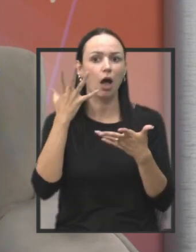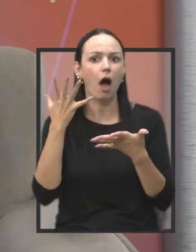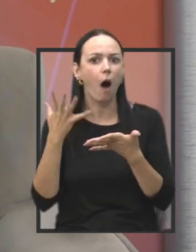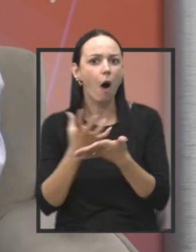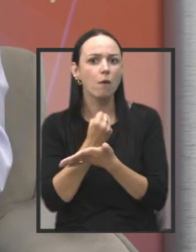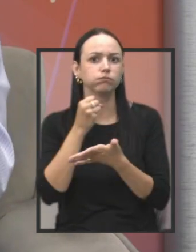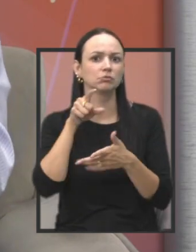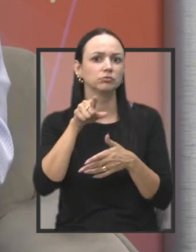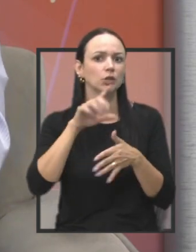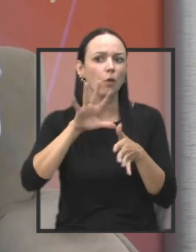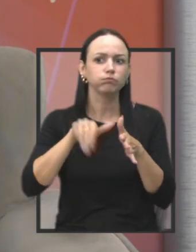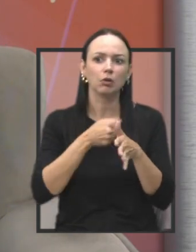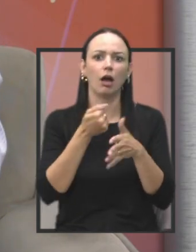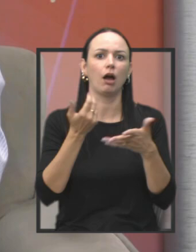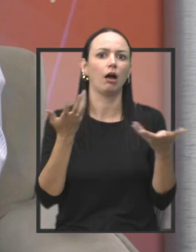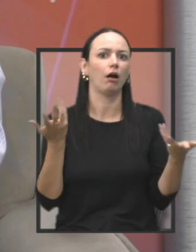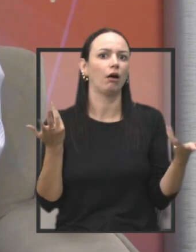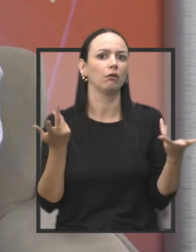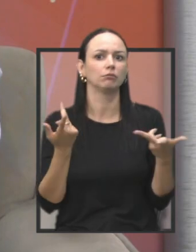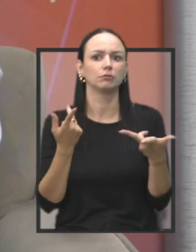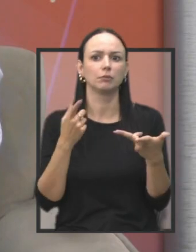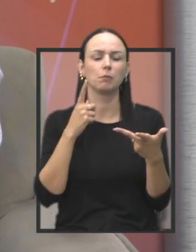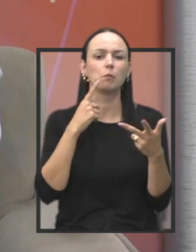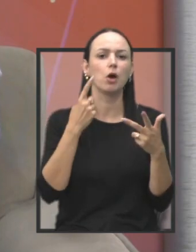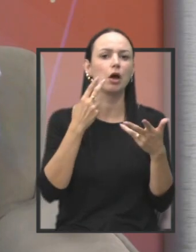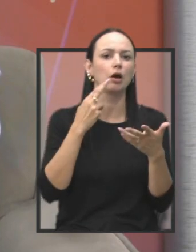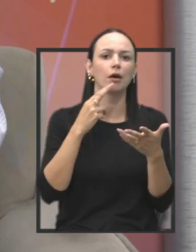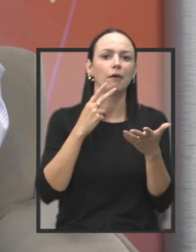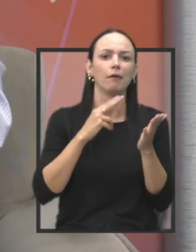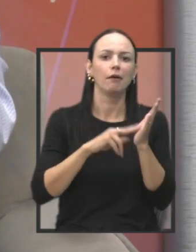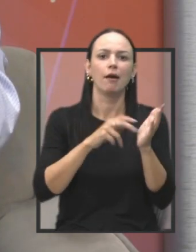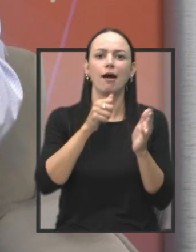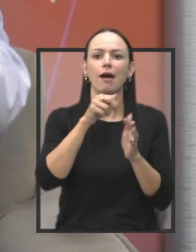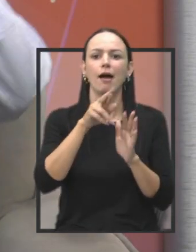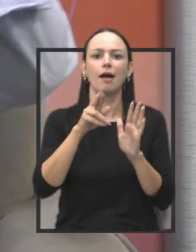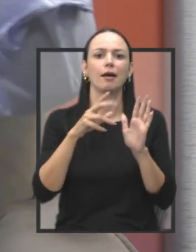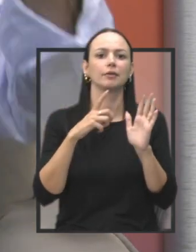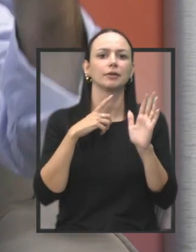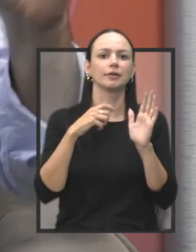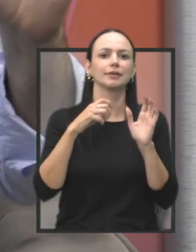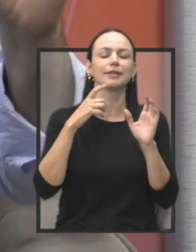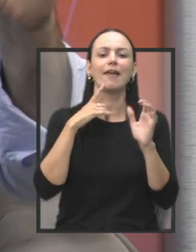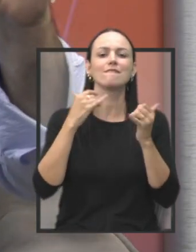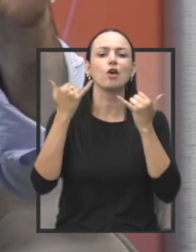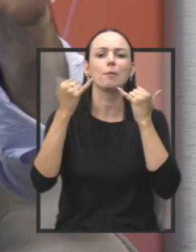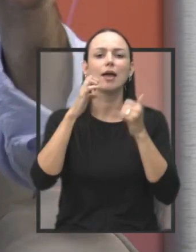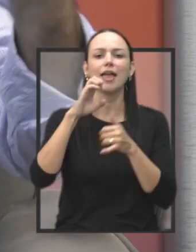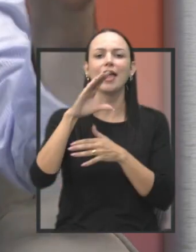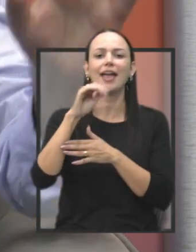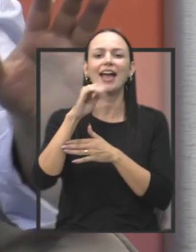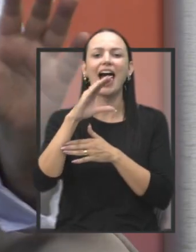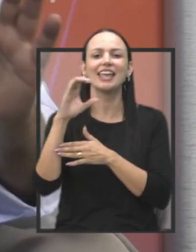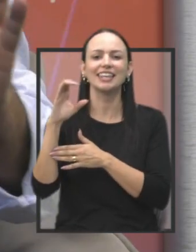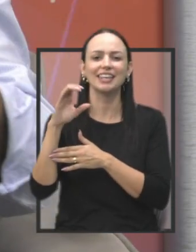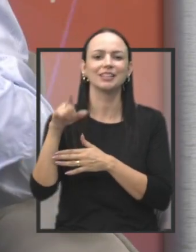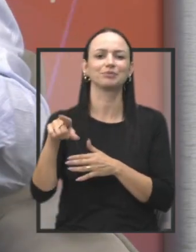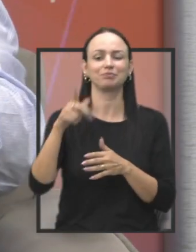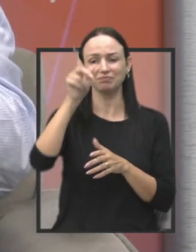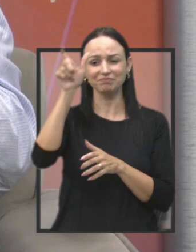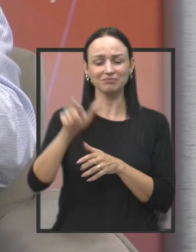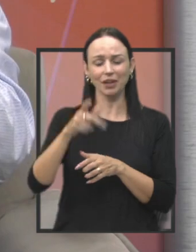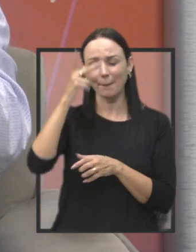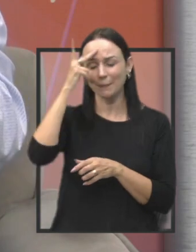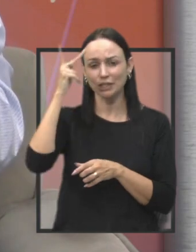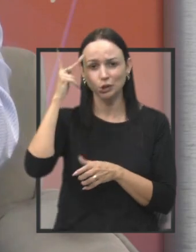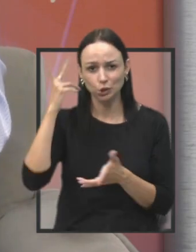de correspondência, de AR, ou qualquer informação está lá no ECAC, do contribuinte.